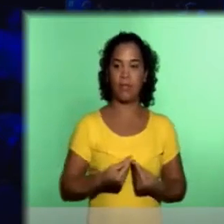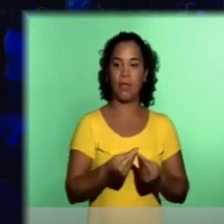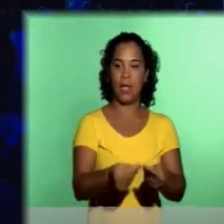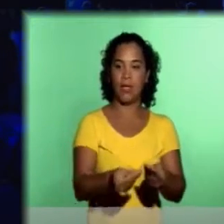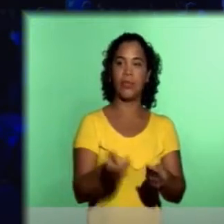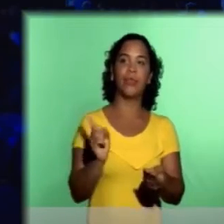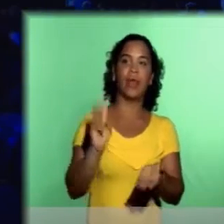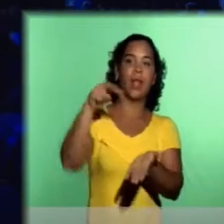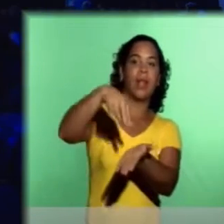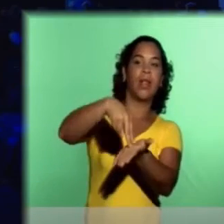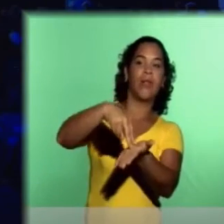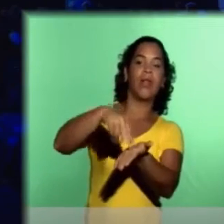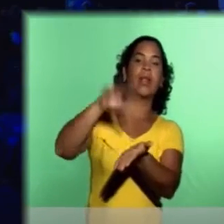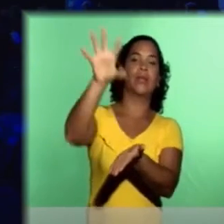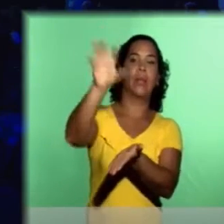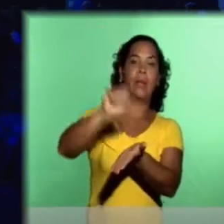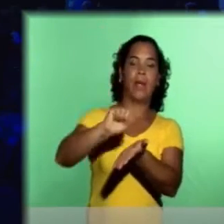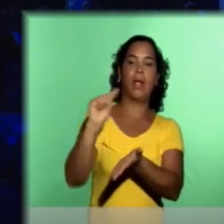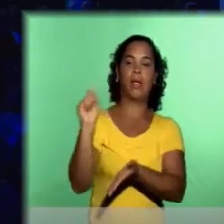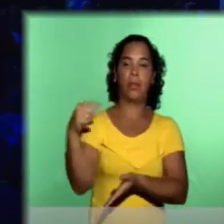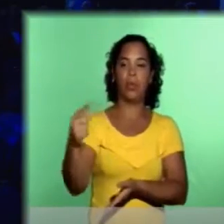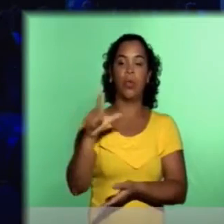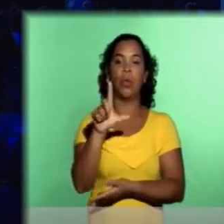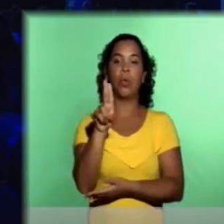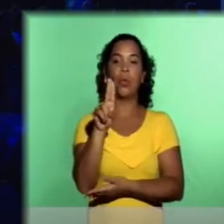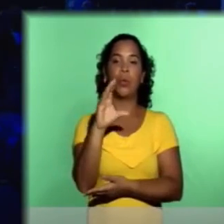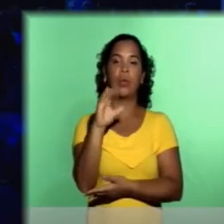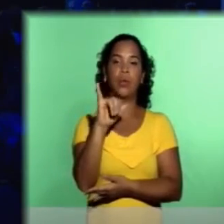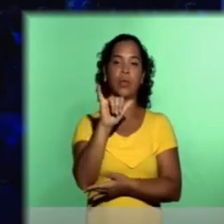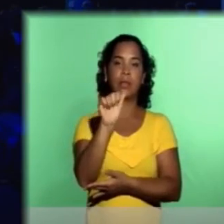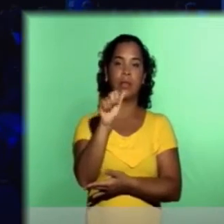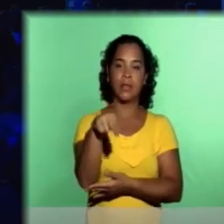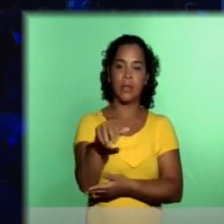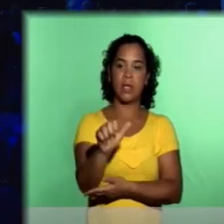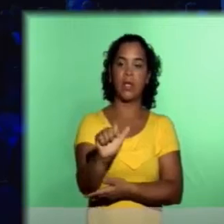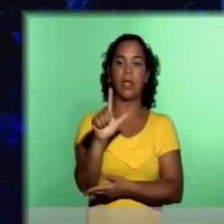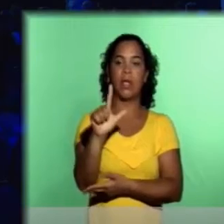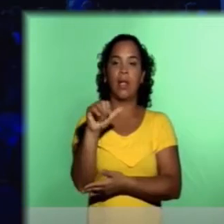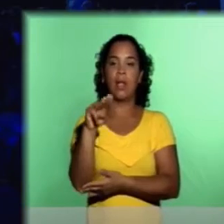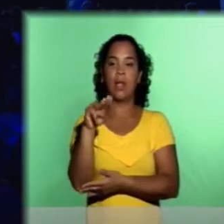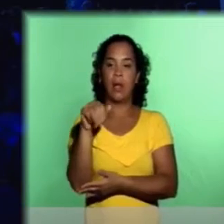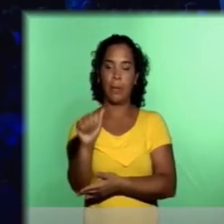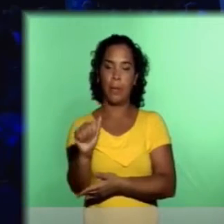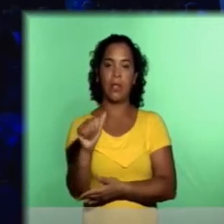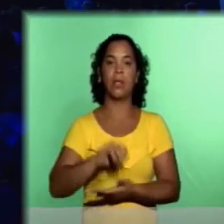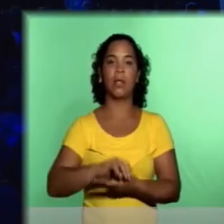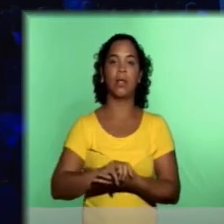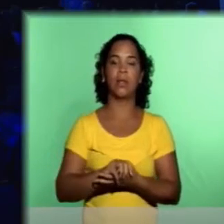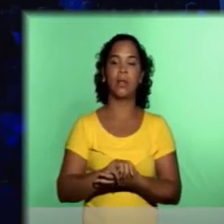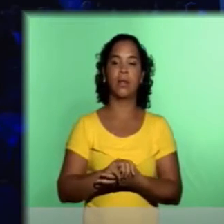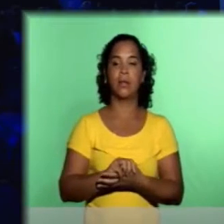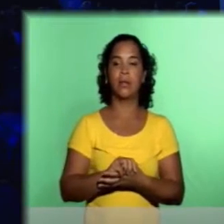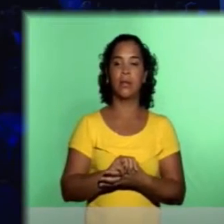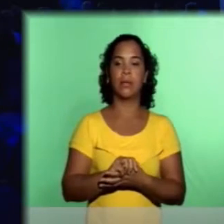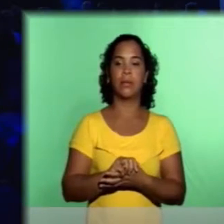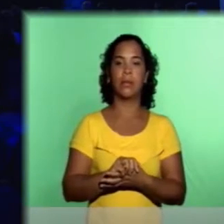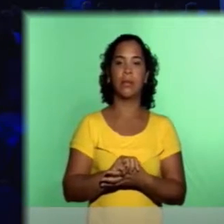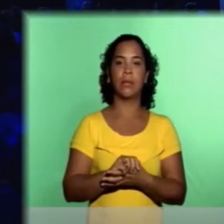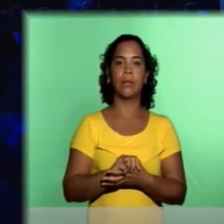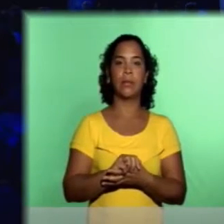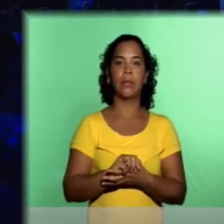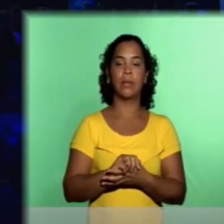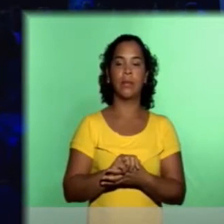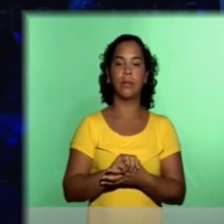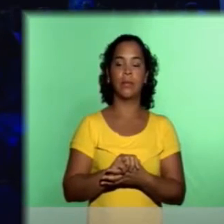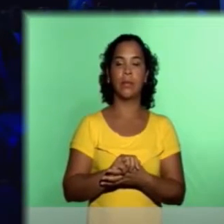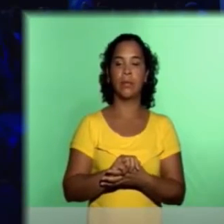na Fresno depois pegar, tá? A Luciana Maria Tabosa de Lima, de... Ah, aqui não... Eu acho que Tabosa de Lima deve